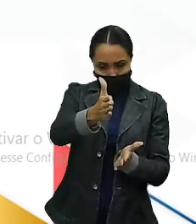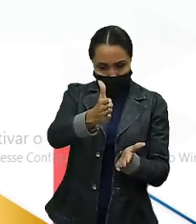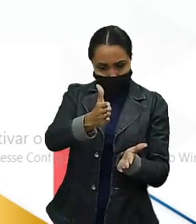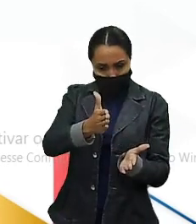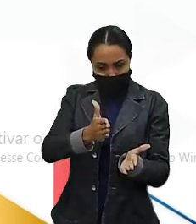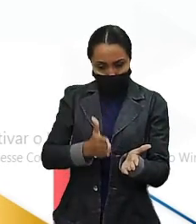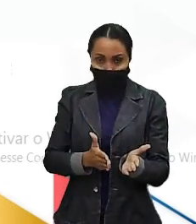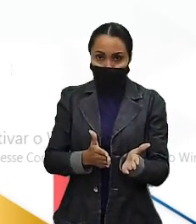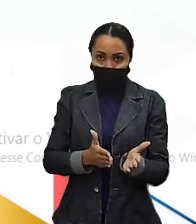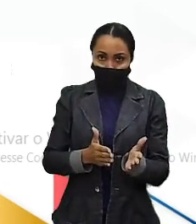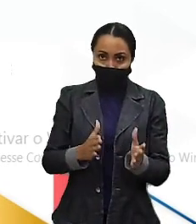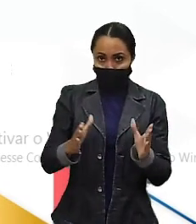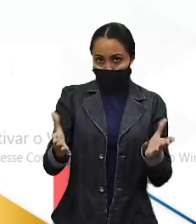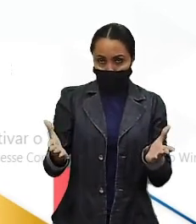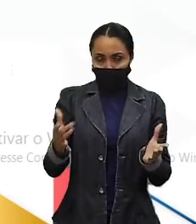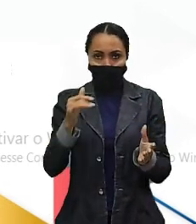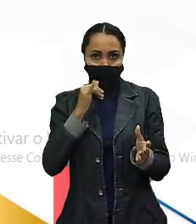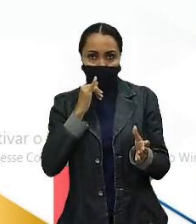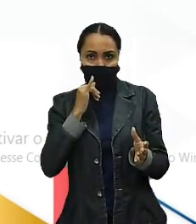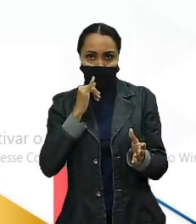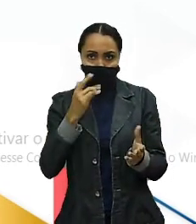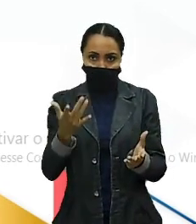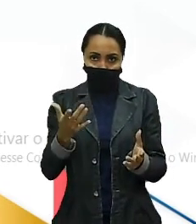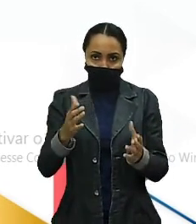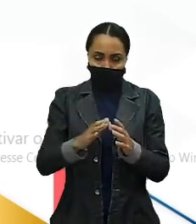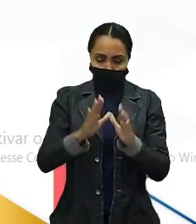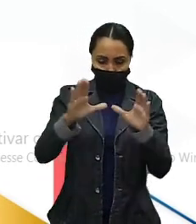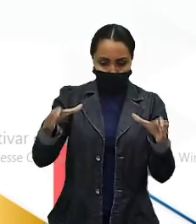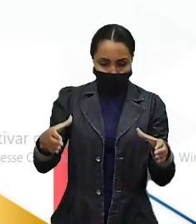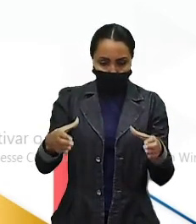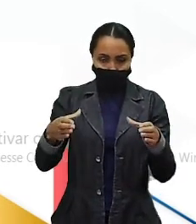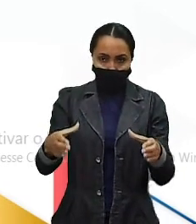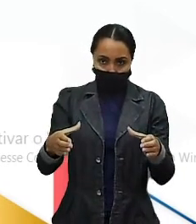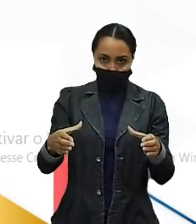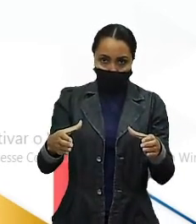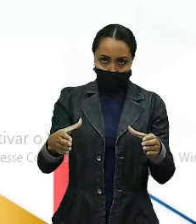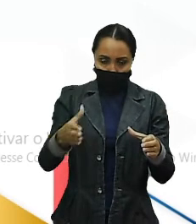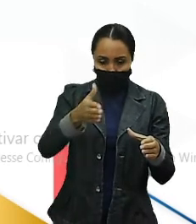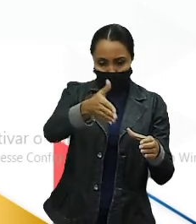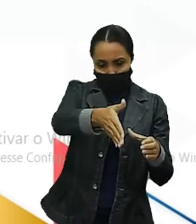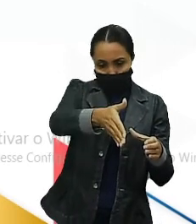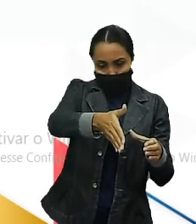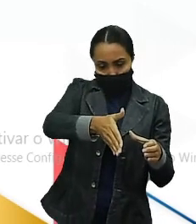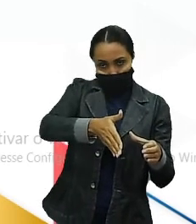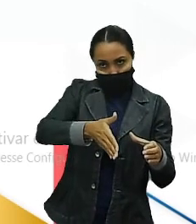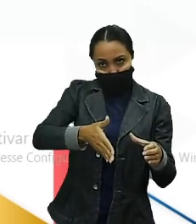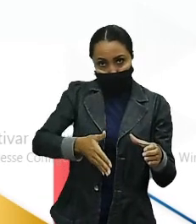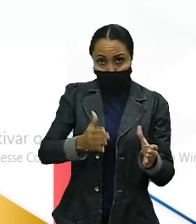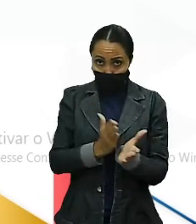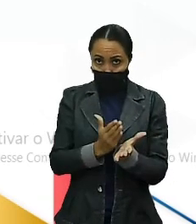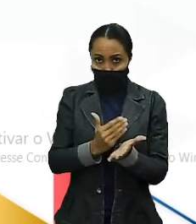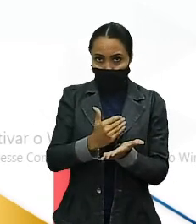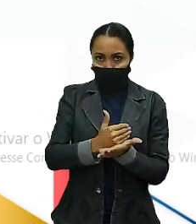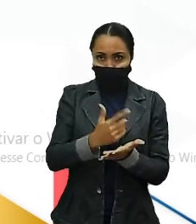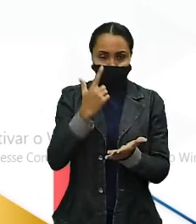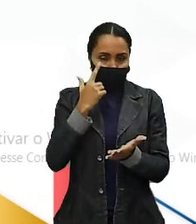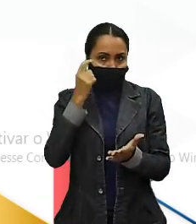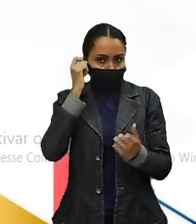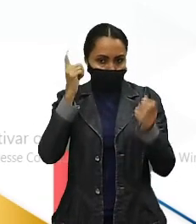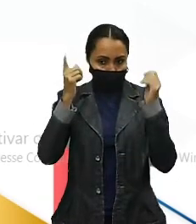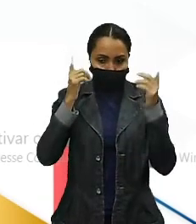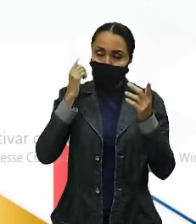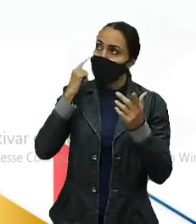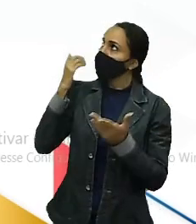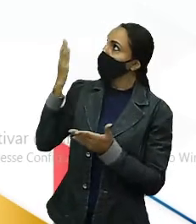Um bolo redondo, por exemplo, esse bolo de forma que é furado, você partir o meio, você vai ver o que é a ideia da simetria, tá? Esses sólidos